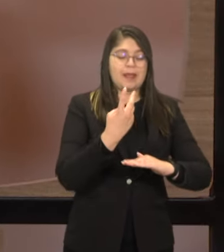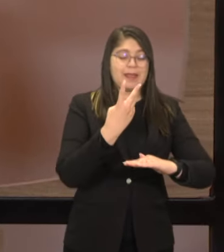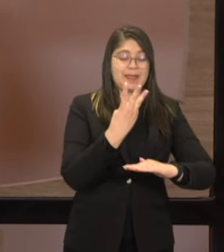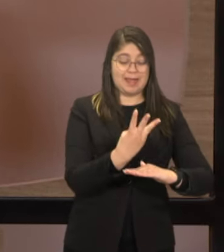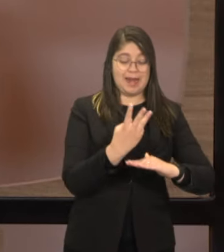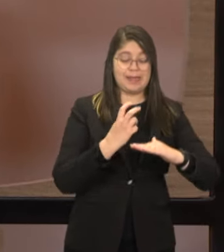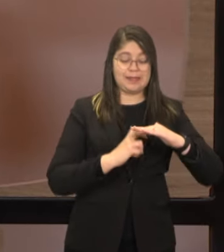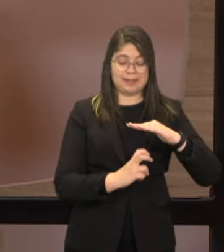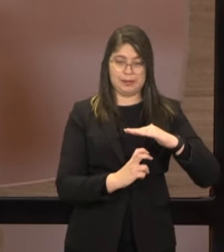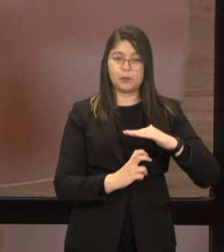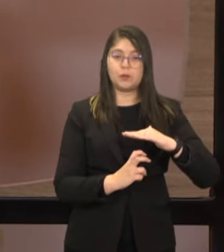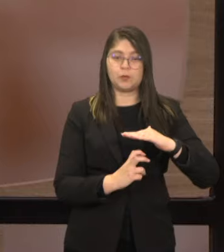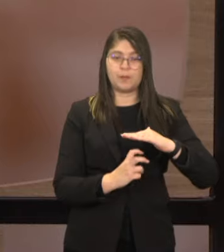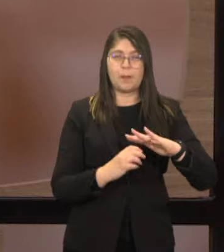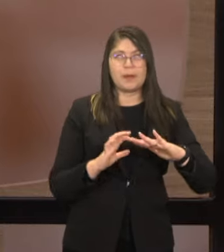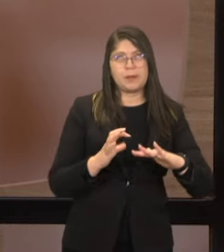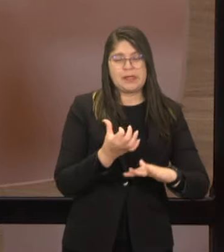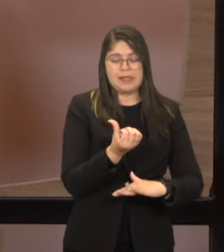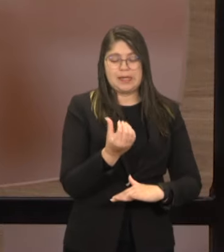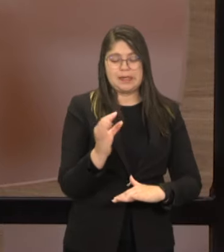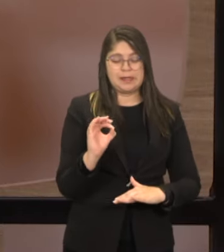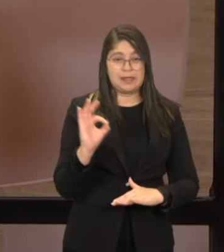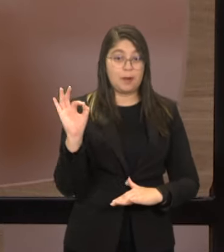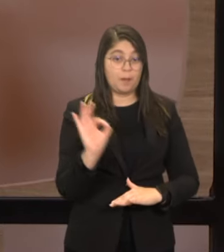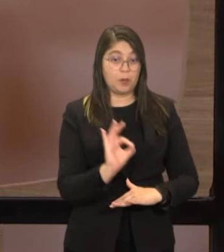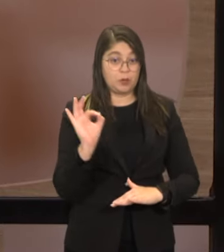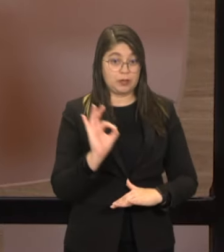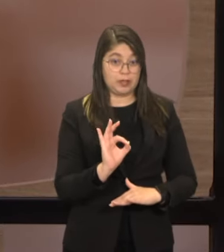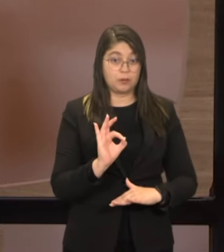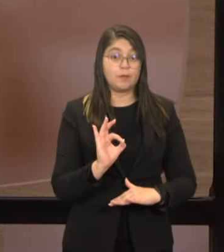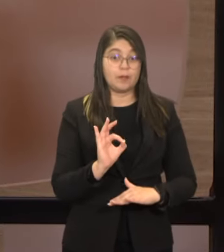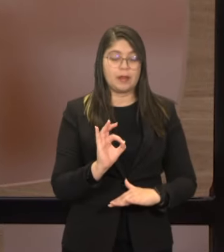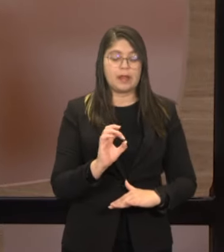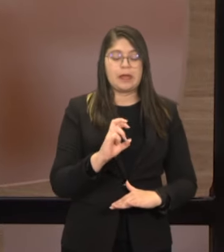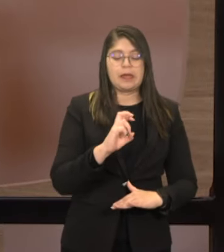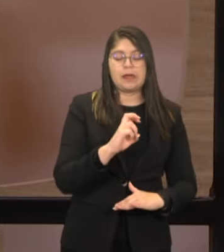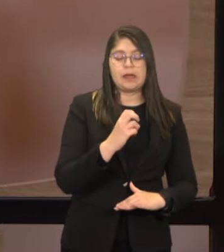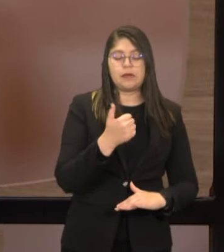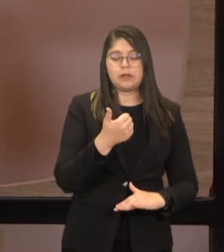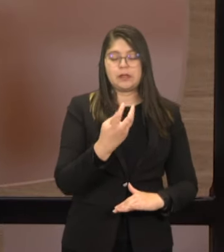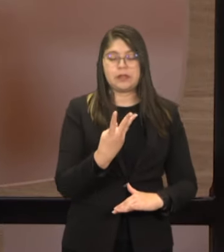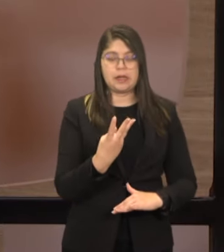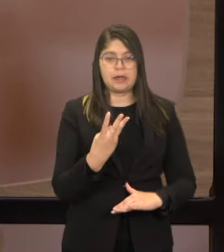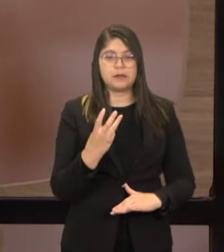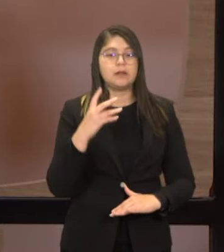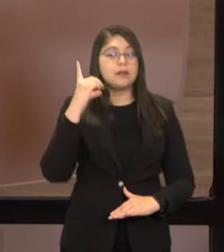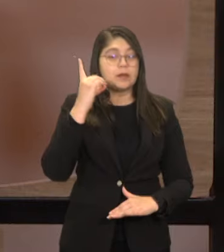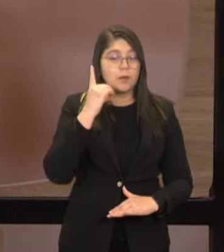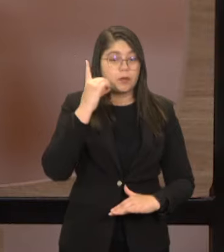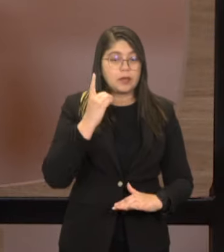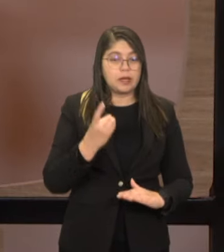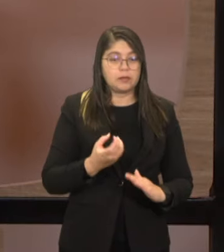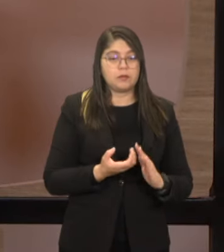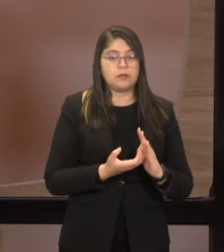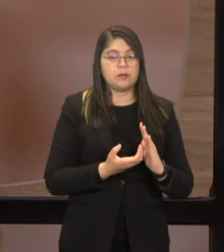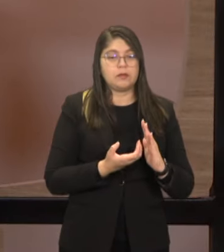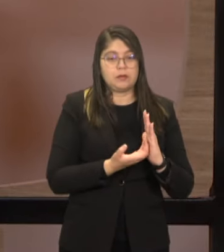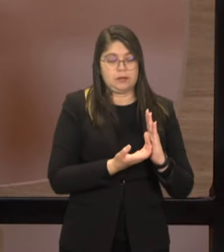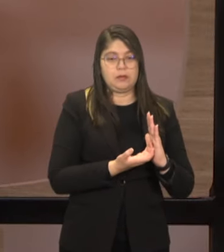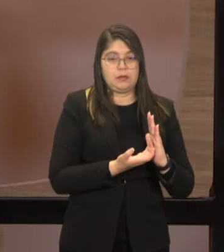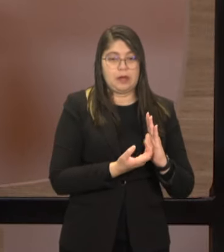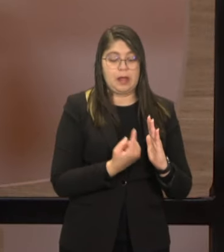a aproximadamente 60% dos 513 deputados federais que compõem a Câmara dos Deputados, num primeiro